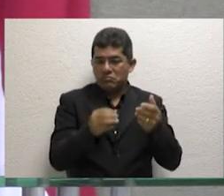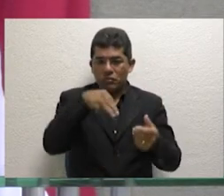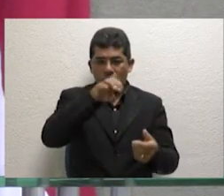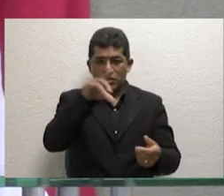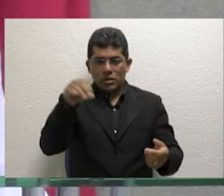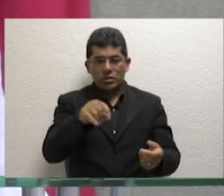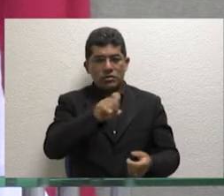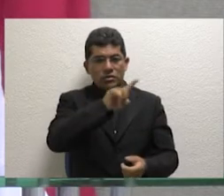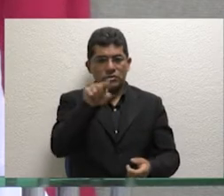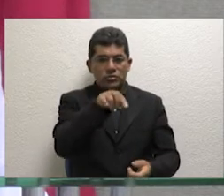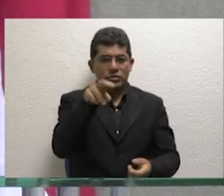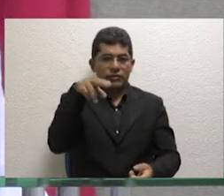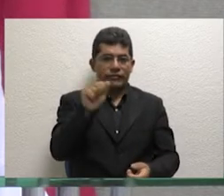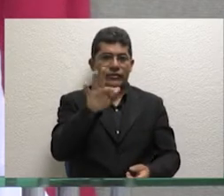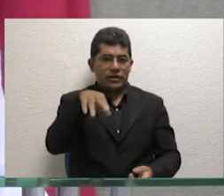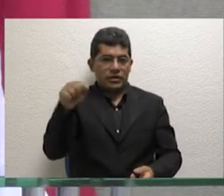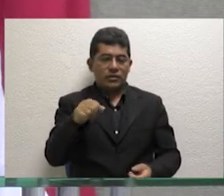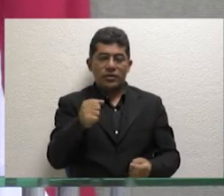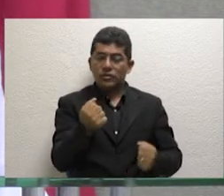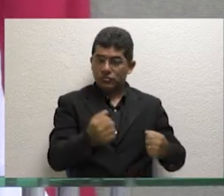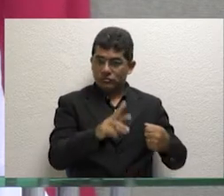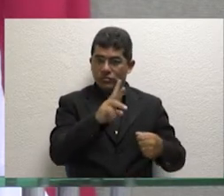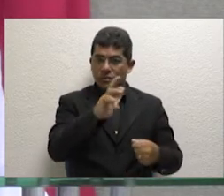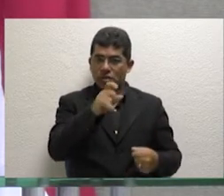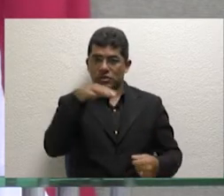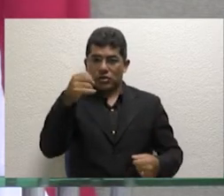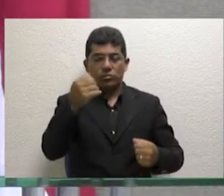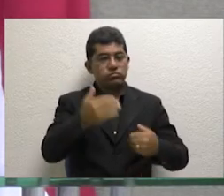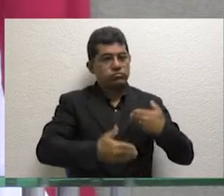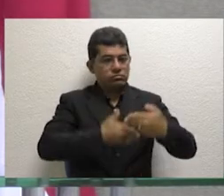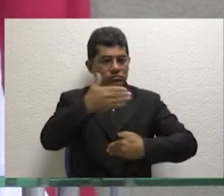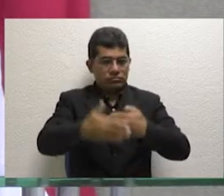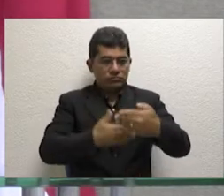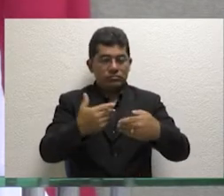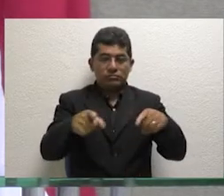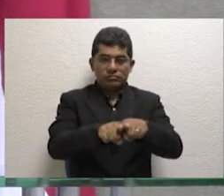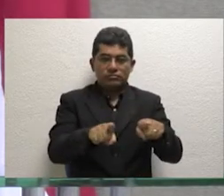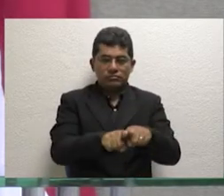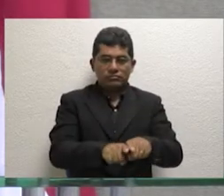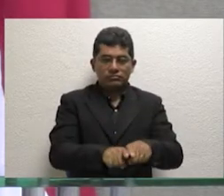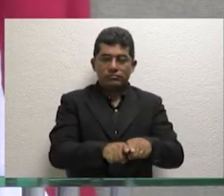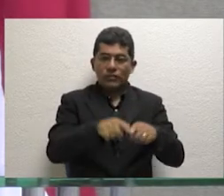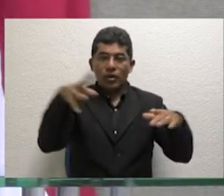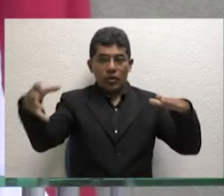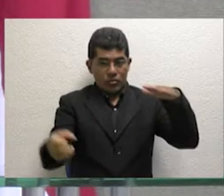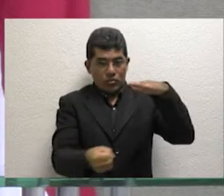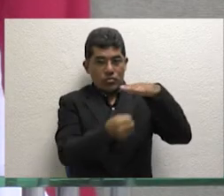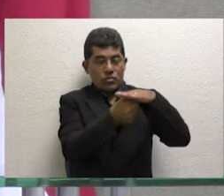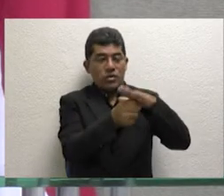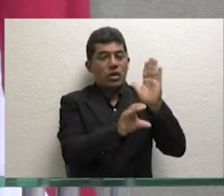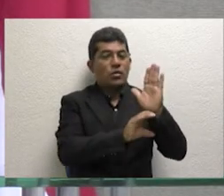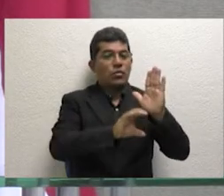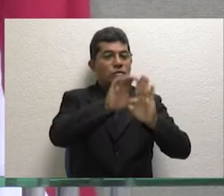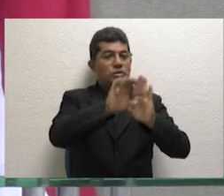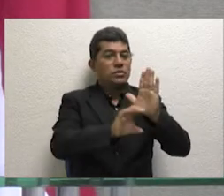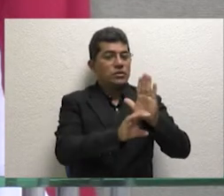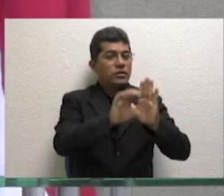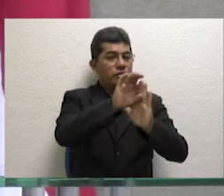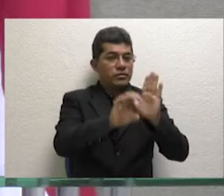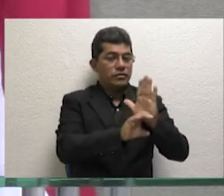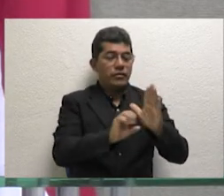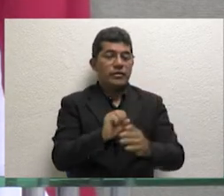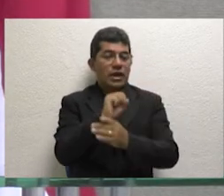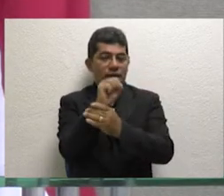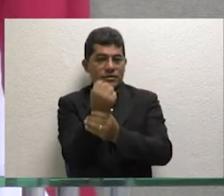Zona Franca que é o modelo de desenvolvimento regional foi inserido na constituição federal para